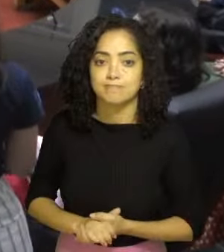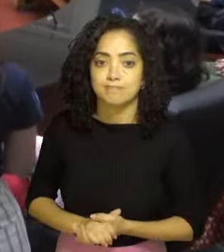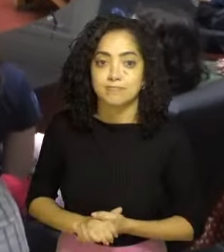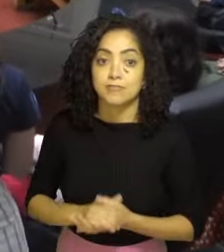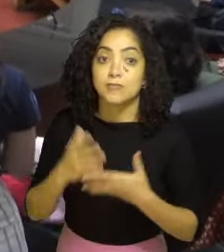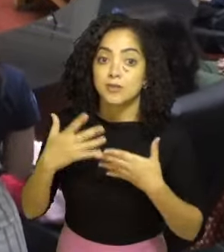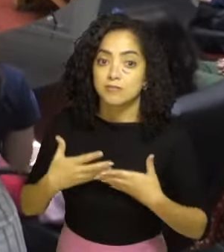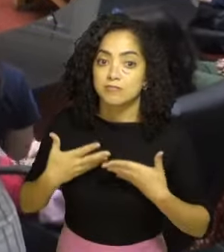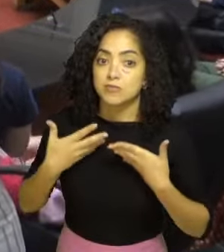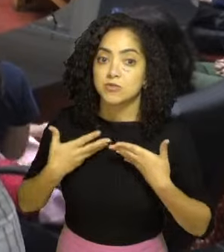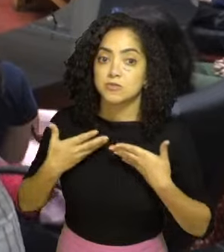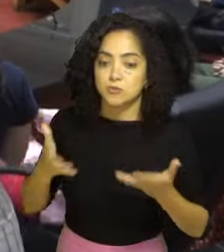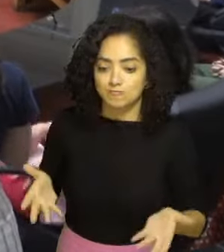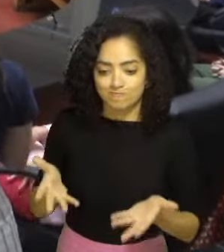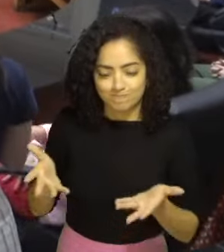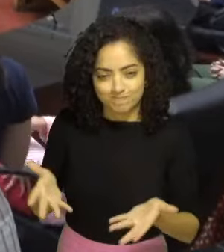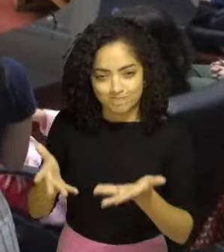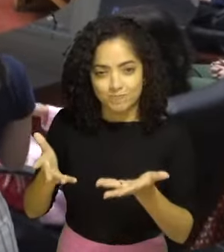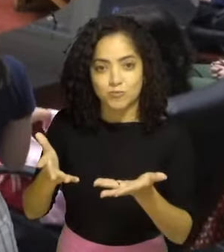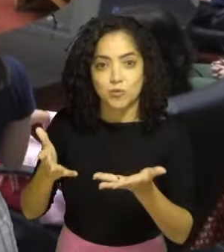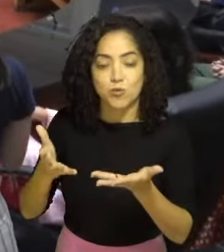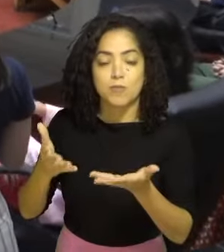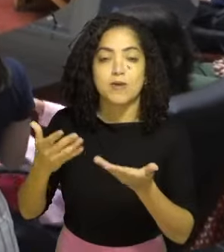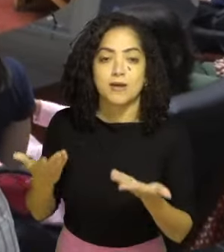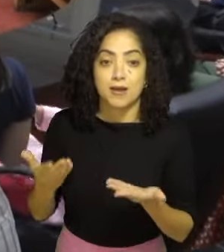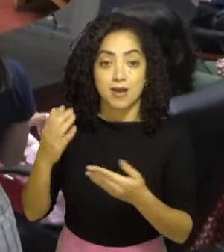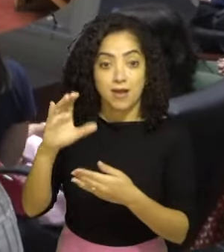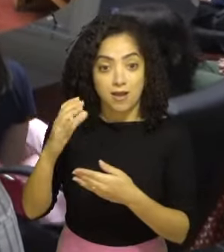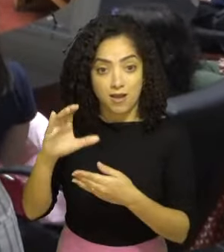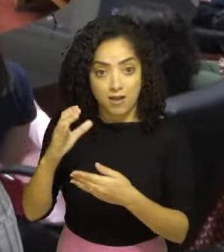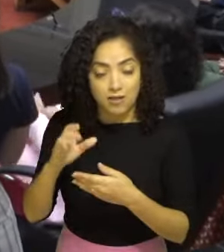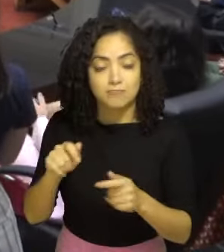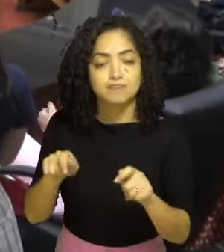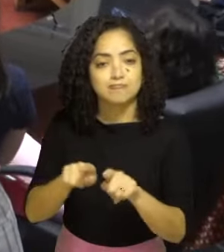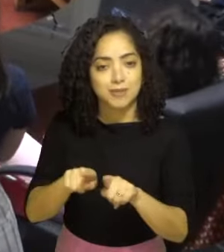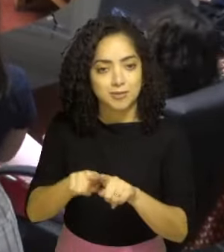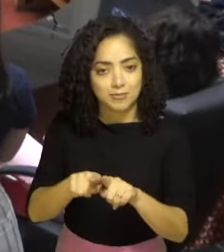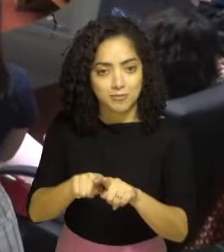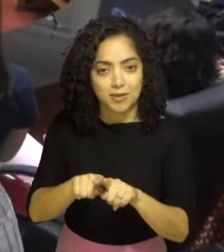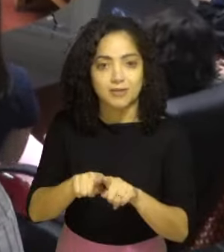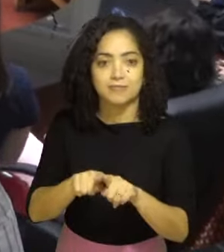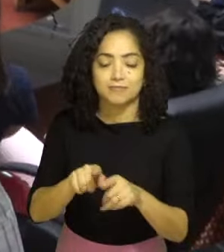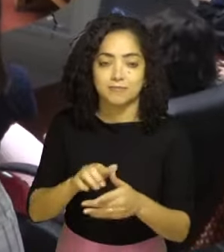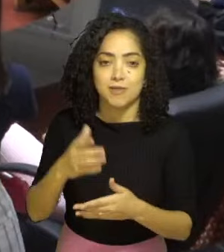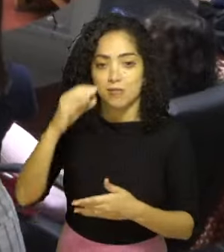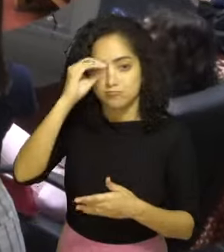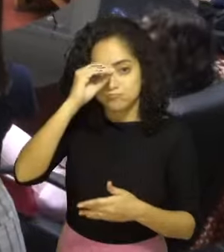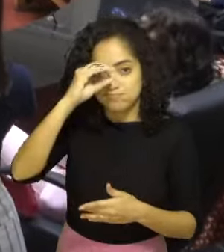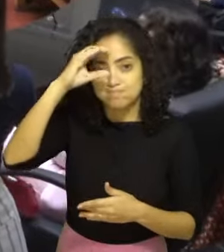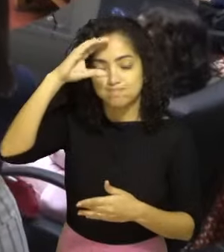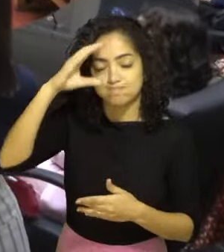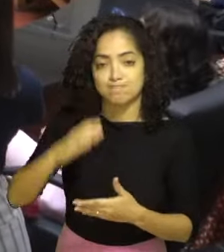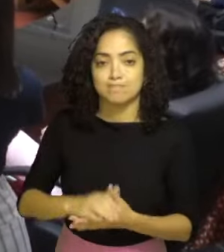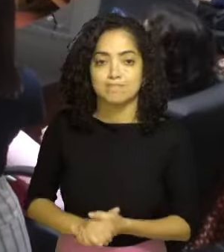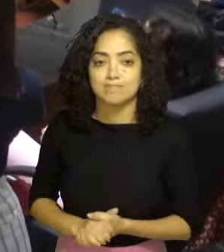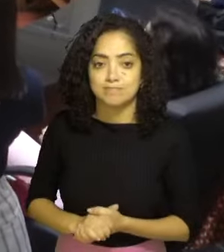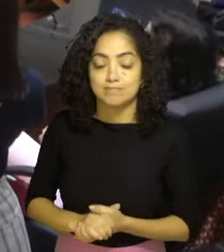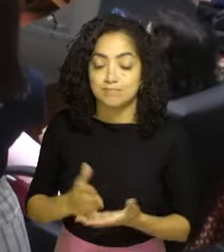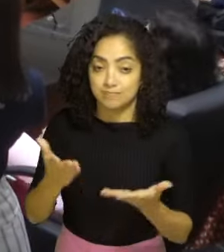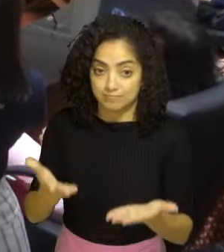inspirando futuras gerações de cientistas a alcançar excelência na busca do conhecimento. Convidamos